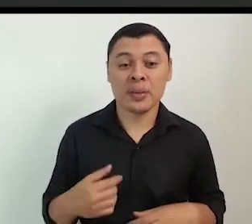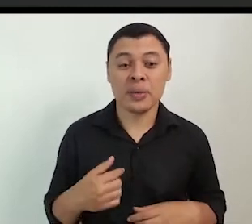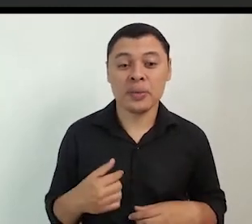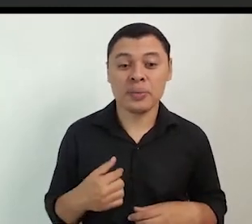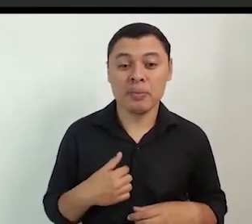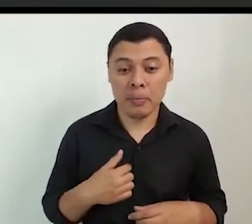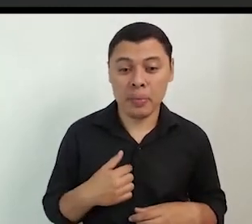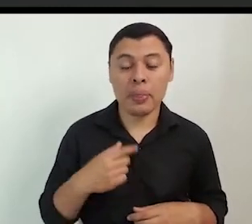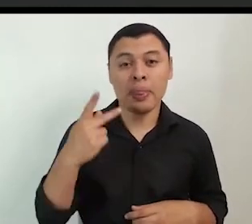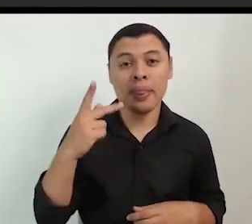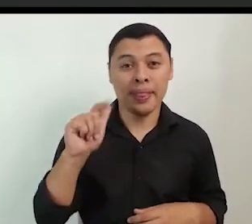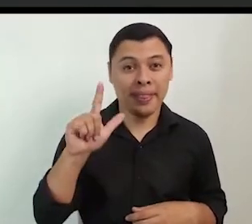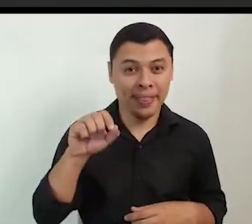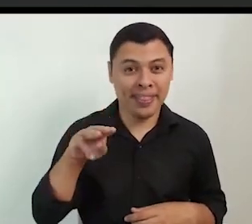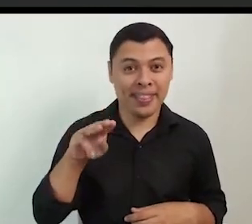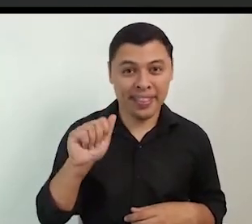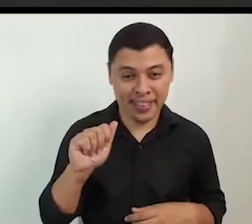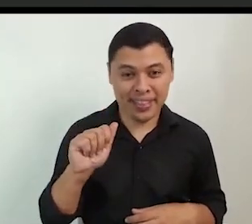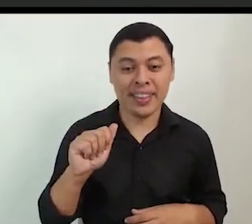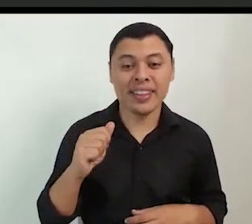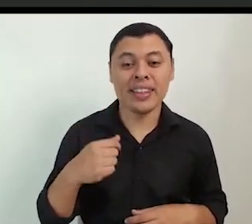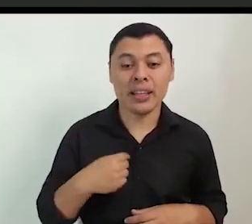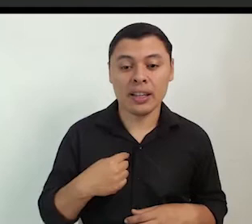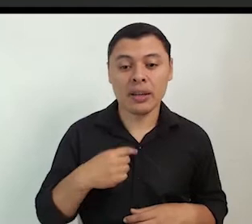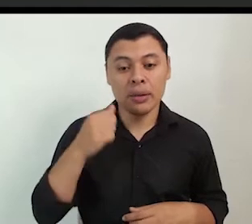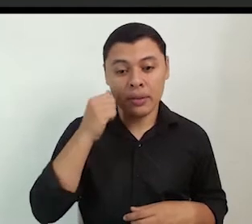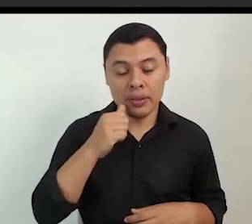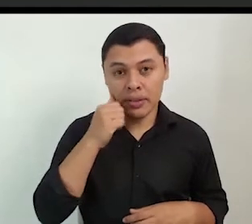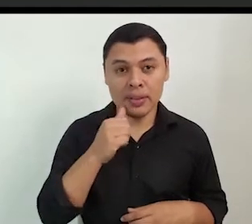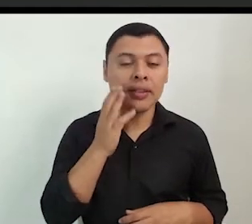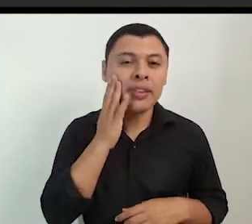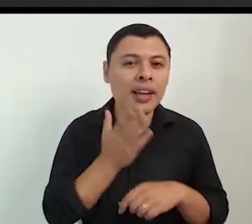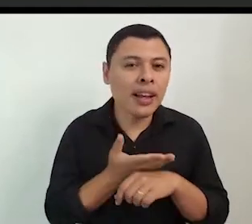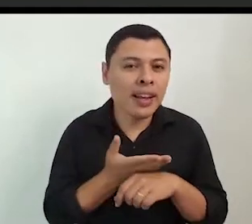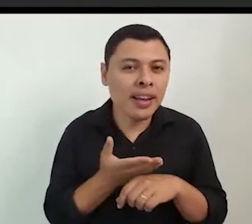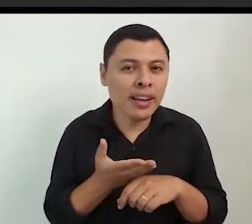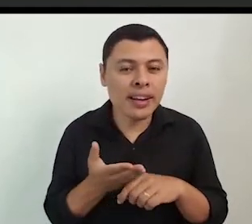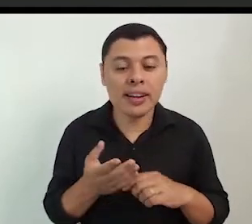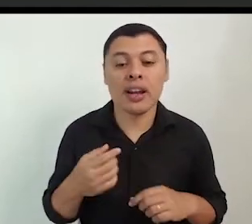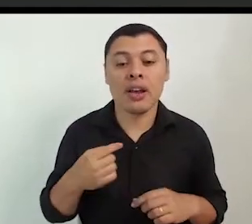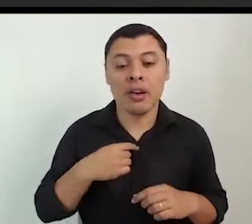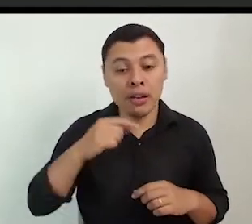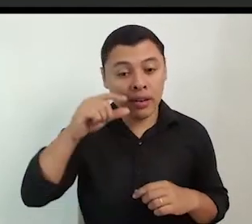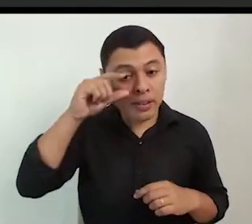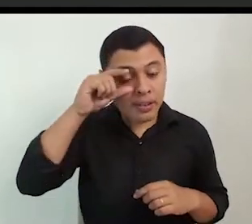eu sou a Paloma e eu sou uma mulher de pele clara, eu uso óculos,